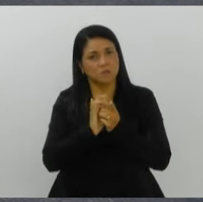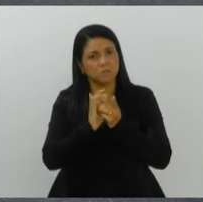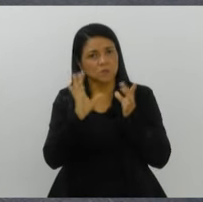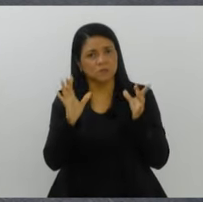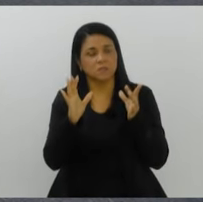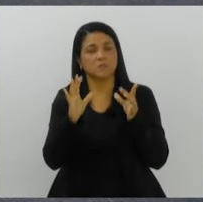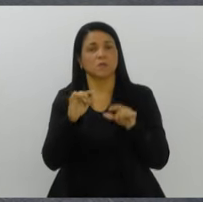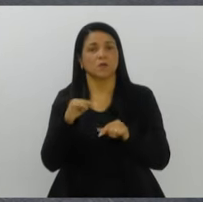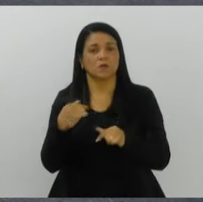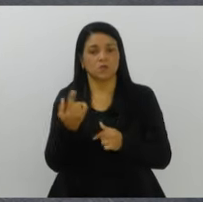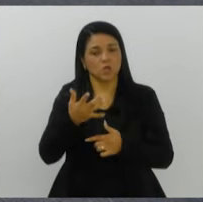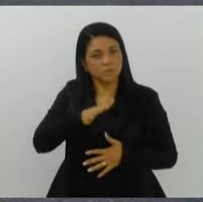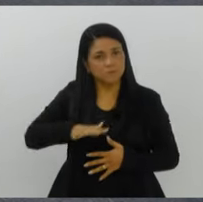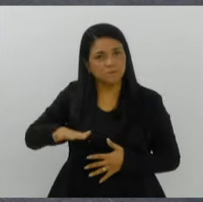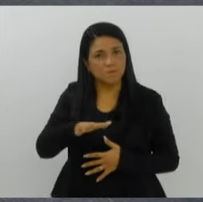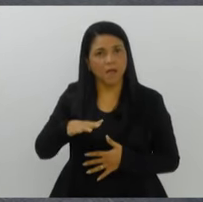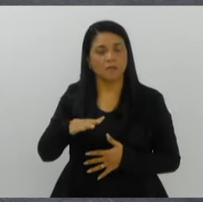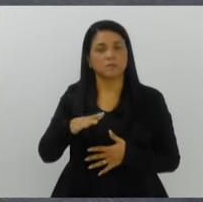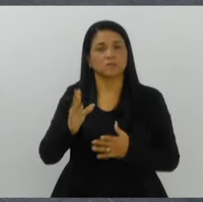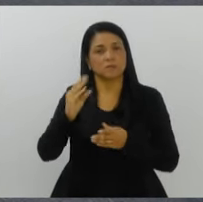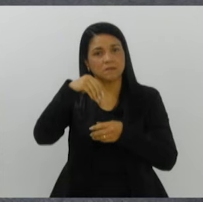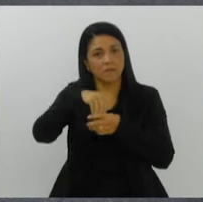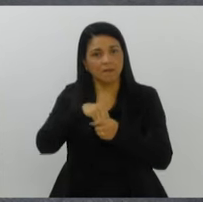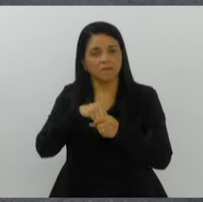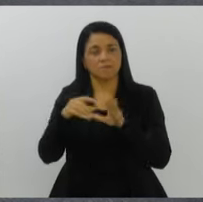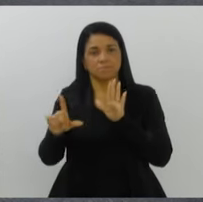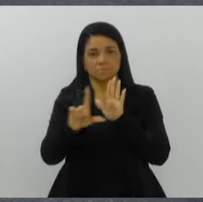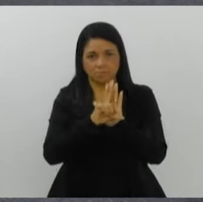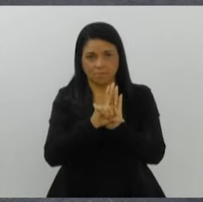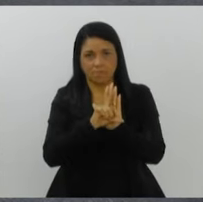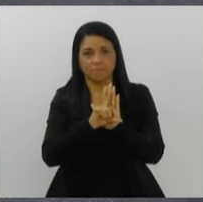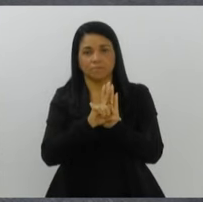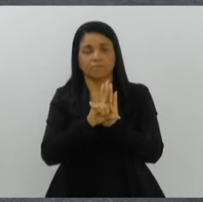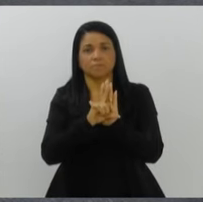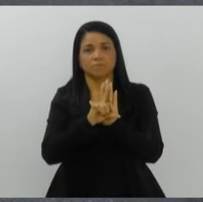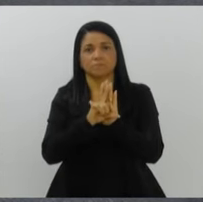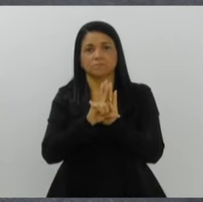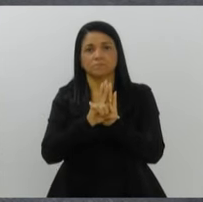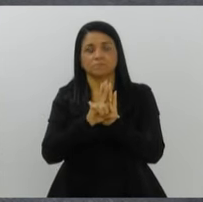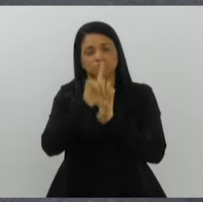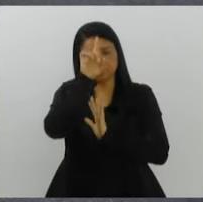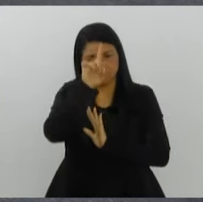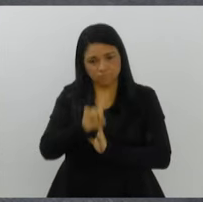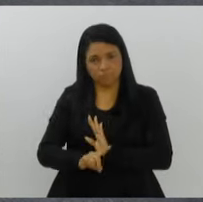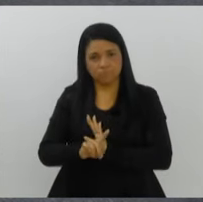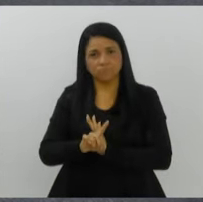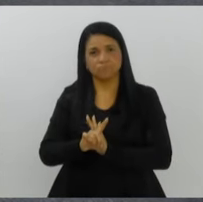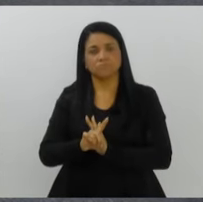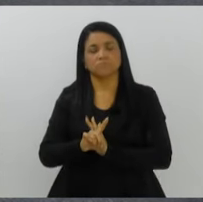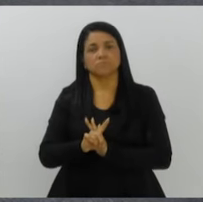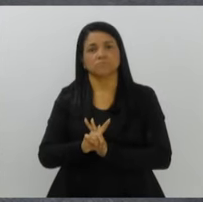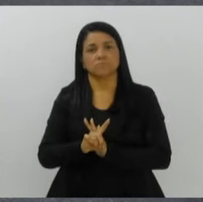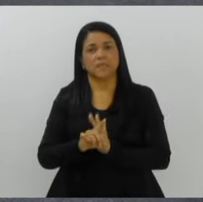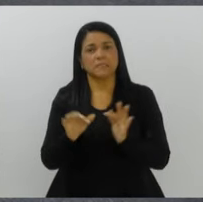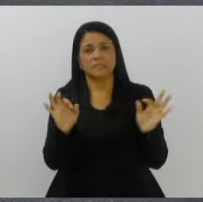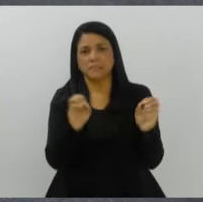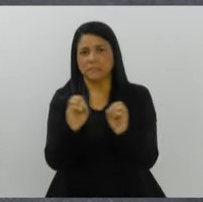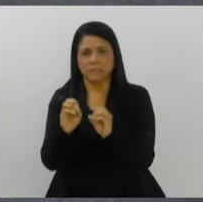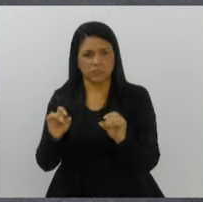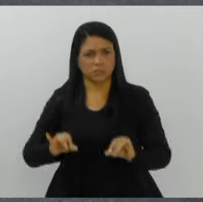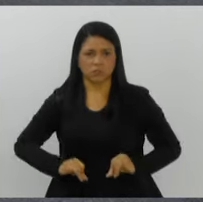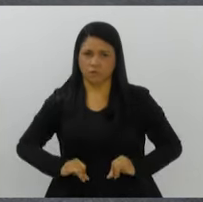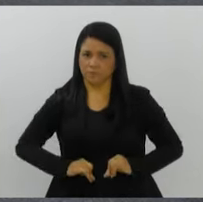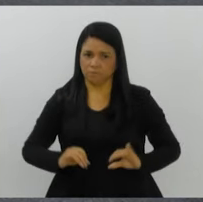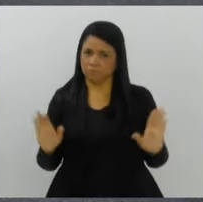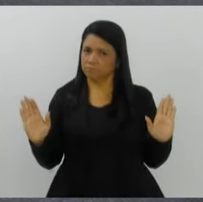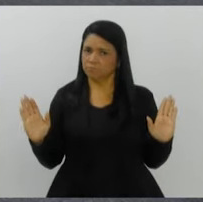e o nosso espaço dentro das casas legislativas de maneira íntegra, digna e sem sofrer violência. Muito